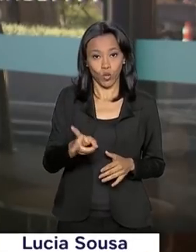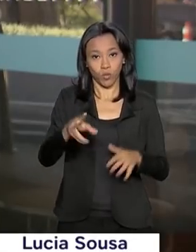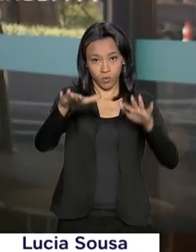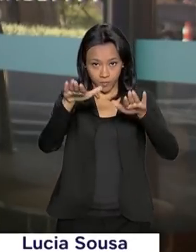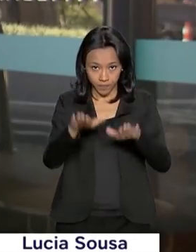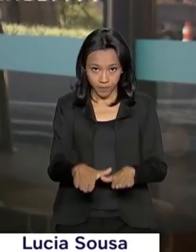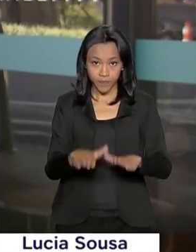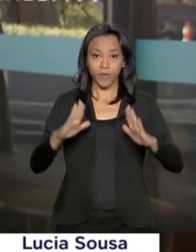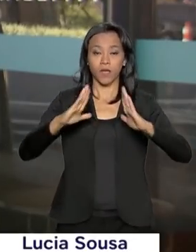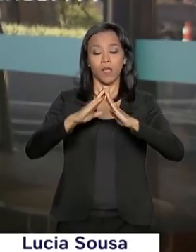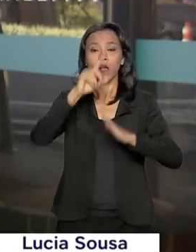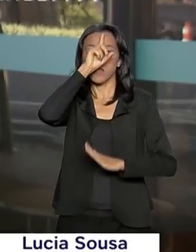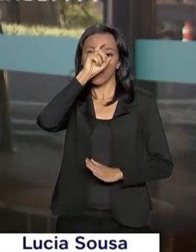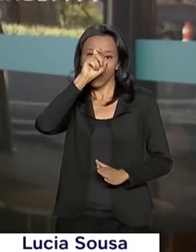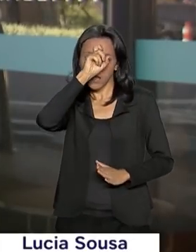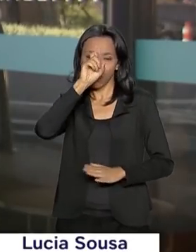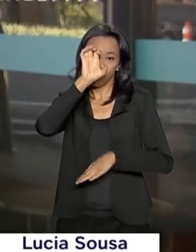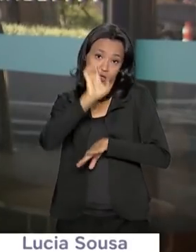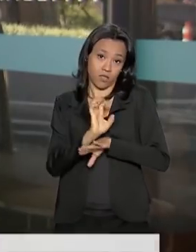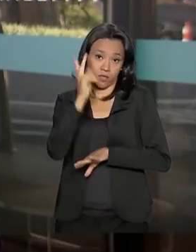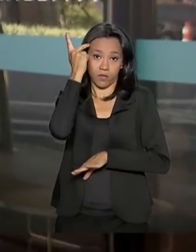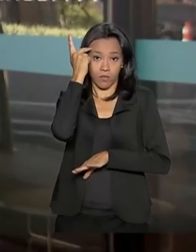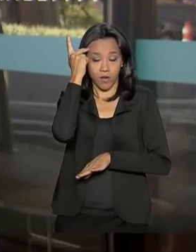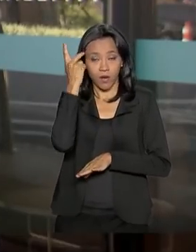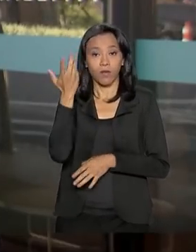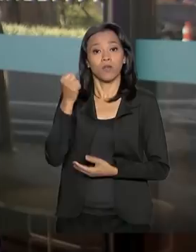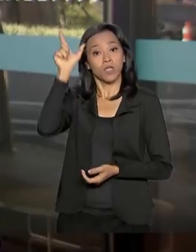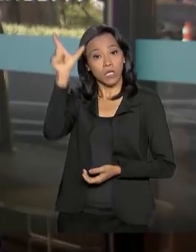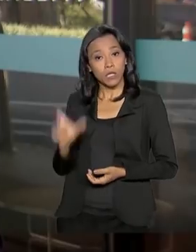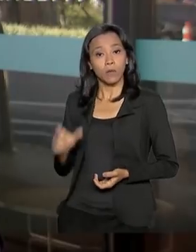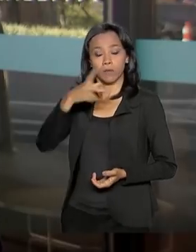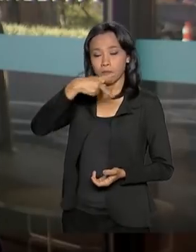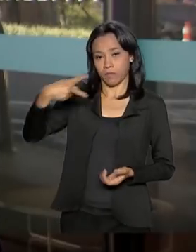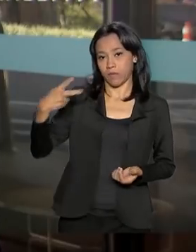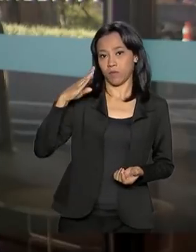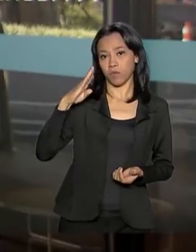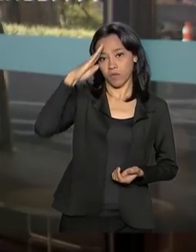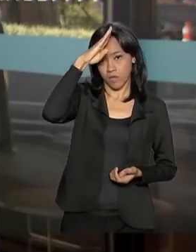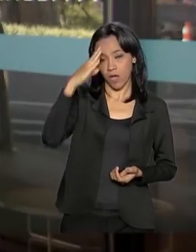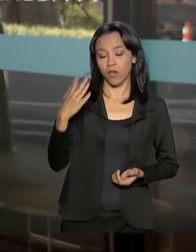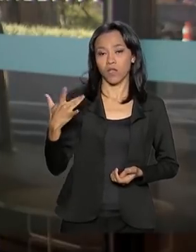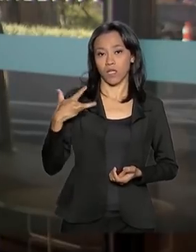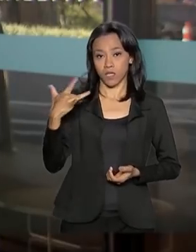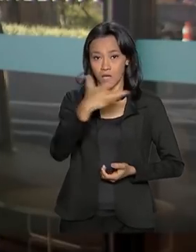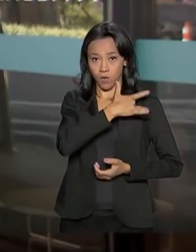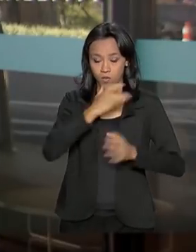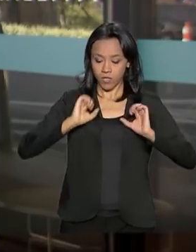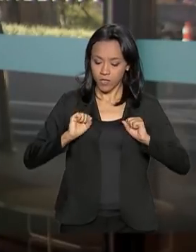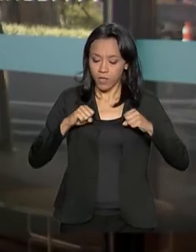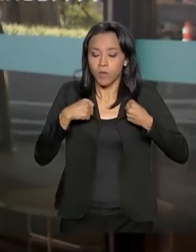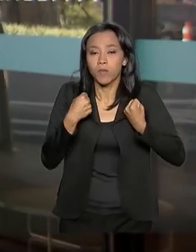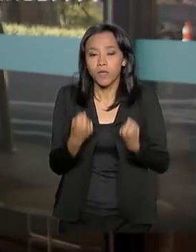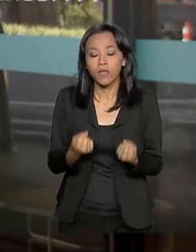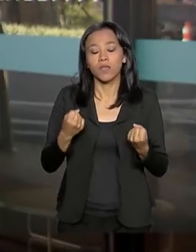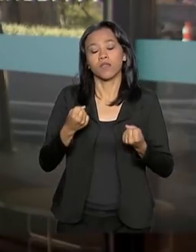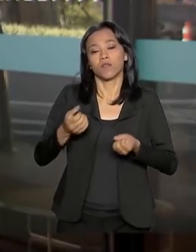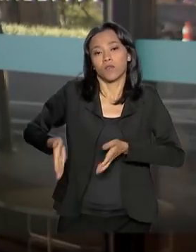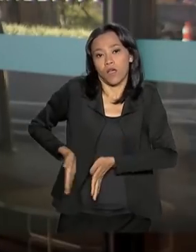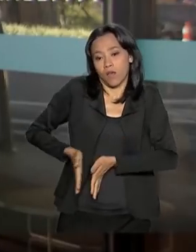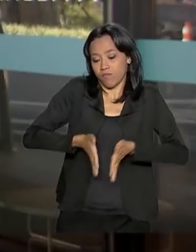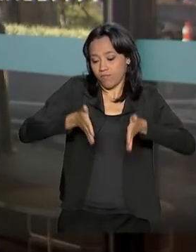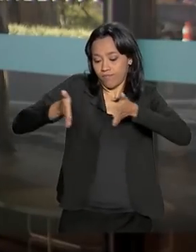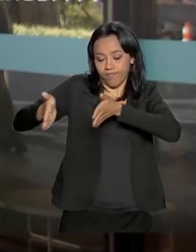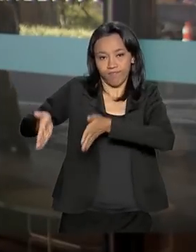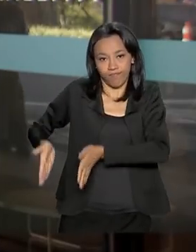Einstein na zona sul da capital paulista onde o presidente Jair bolsonaro se recupera da cirurgia da retirada da bolsa